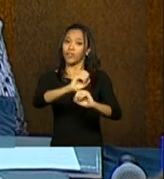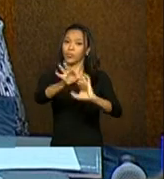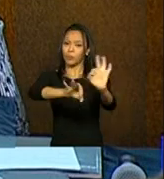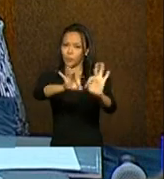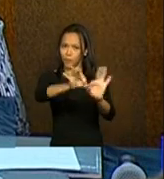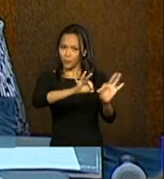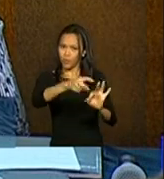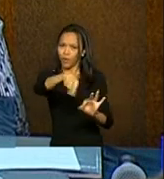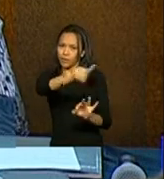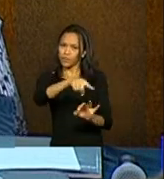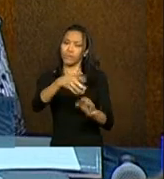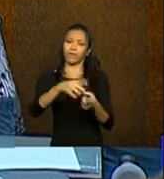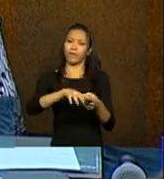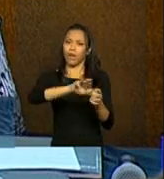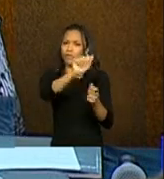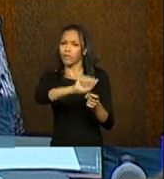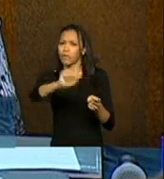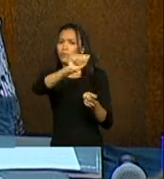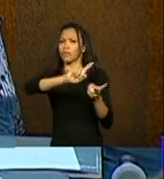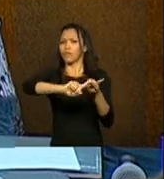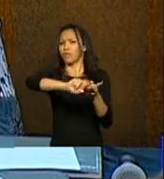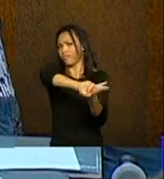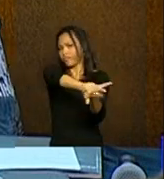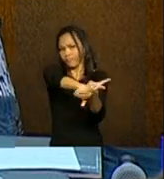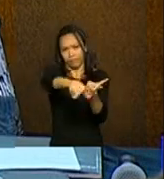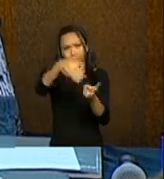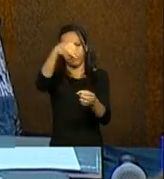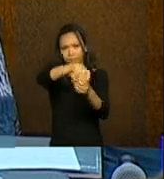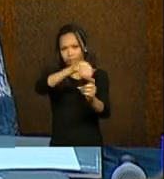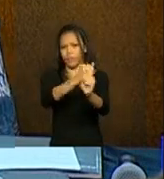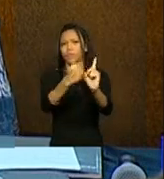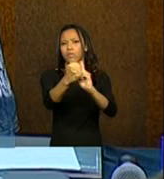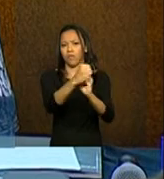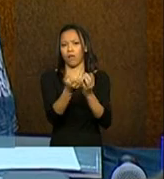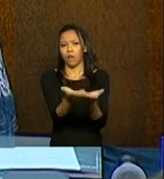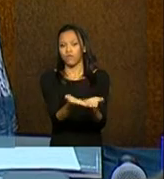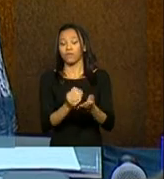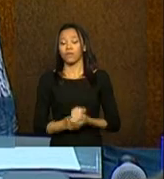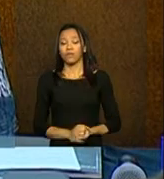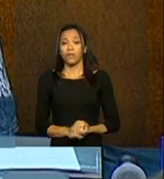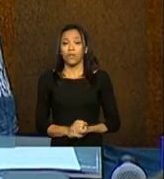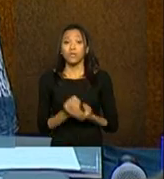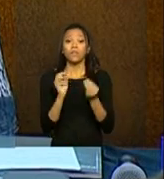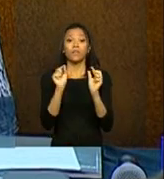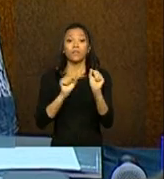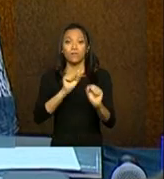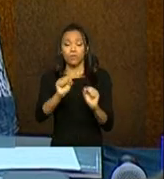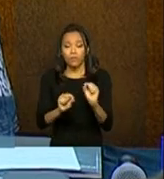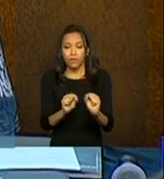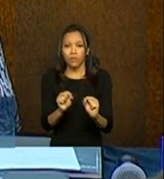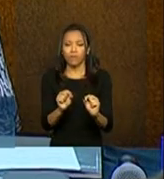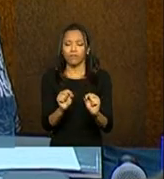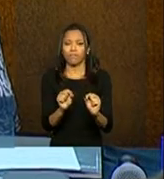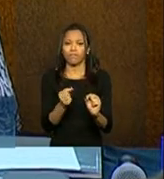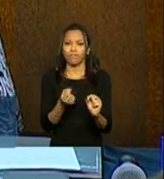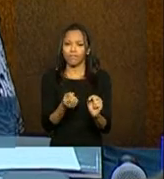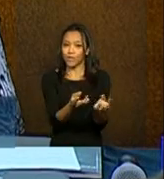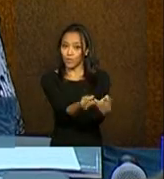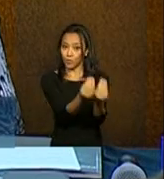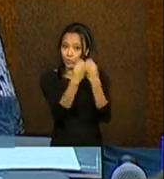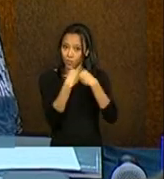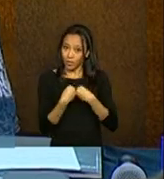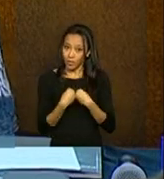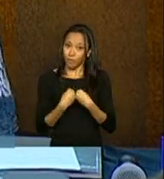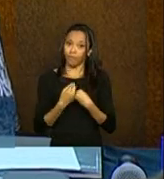aqui representada, eh, que trouxe com, eh, bastante